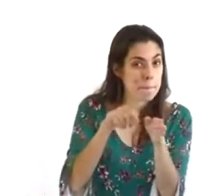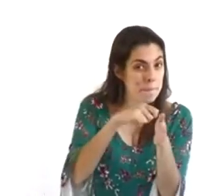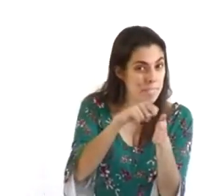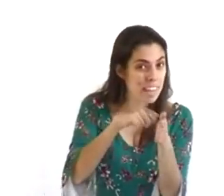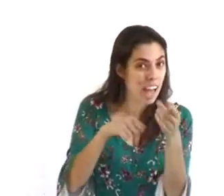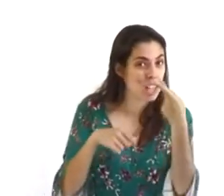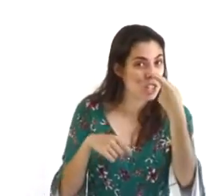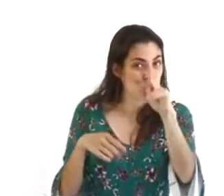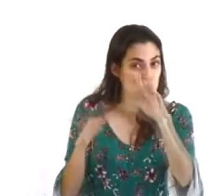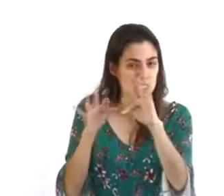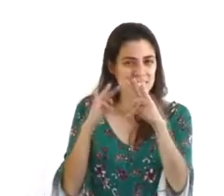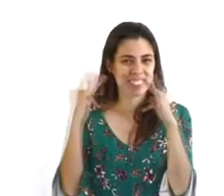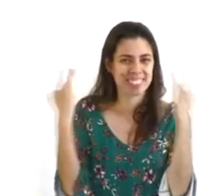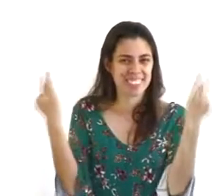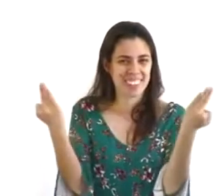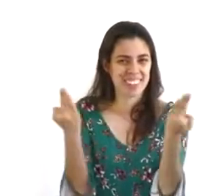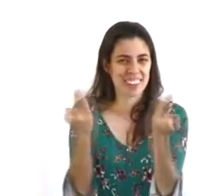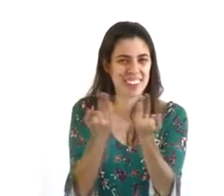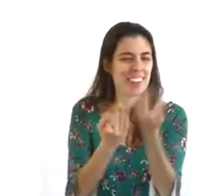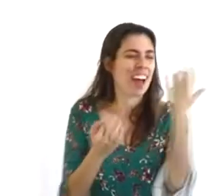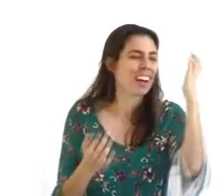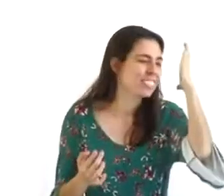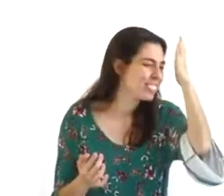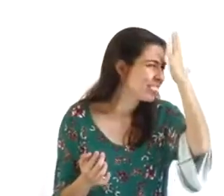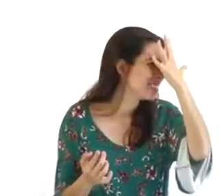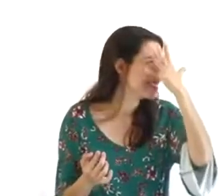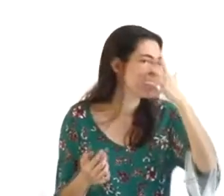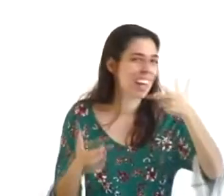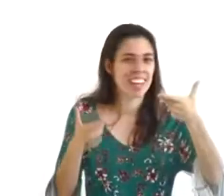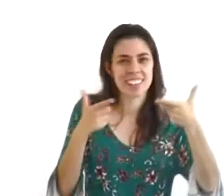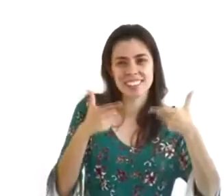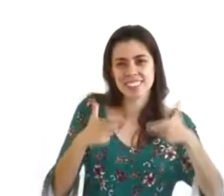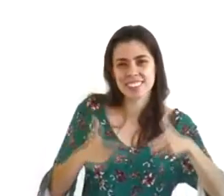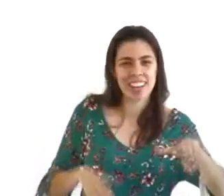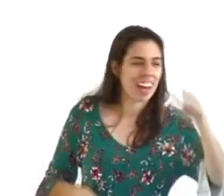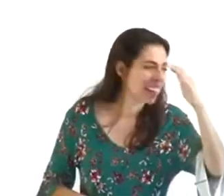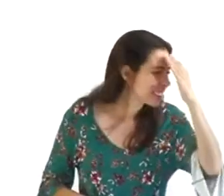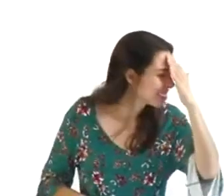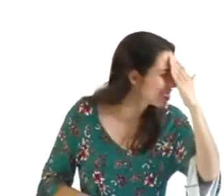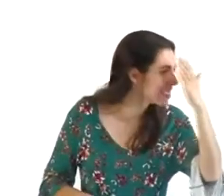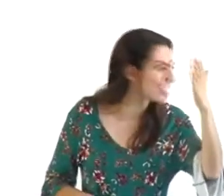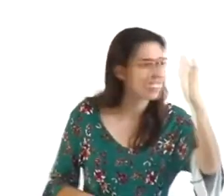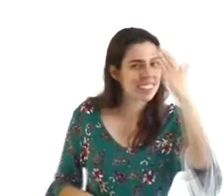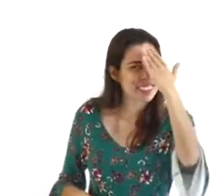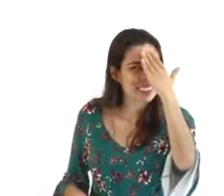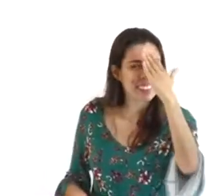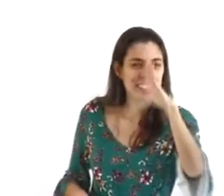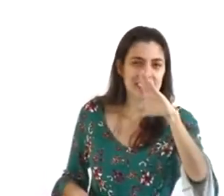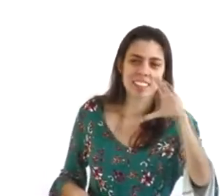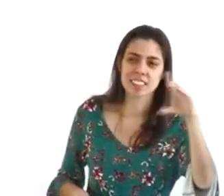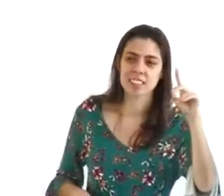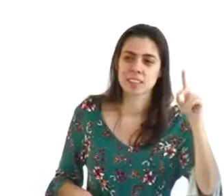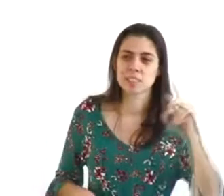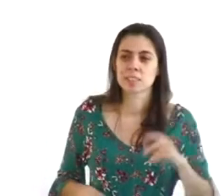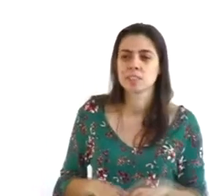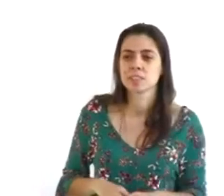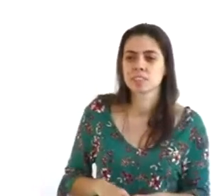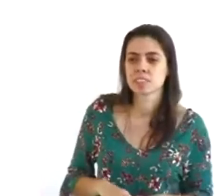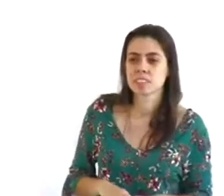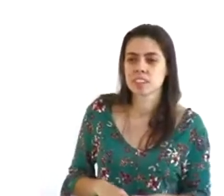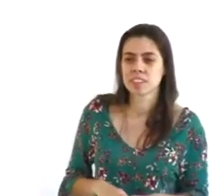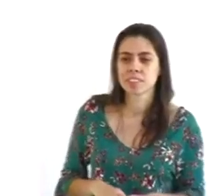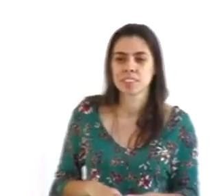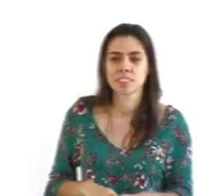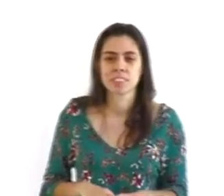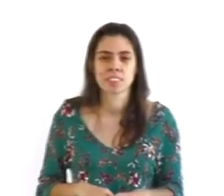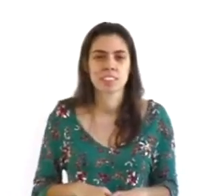sua família estará nesse lindo lugar, criação de Deus, rendendo graças ao Senhor. Se você quiser colocar assim, como se a sua